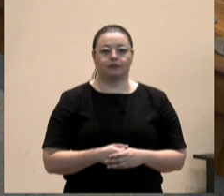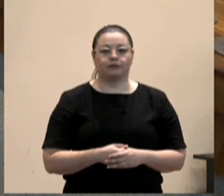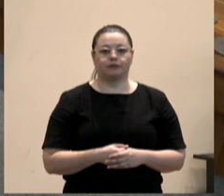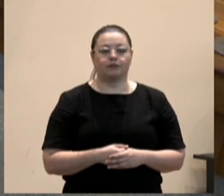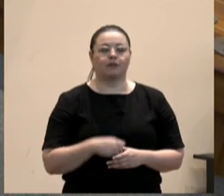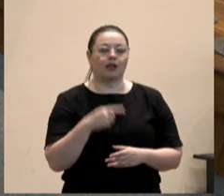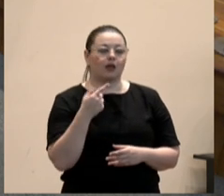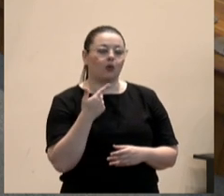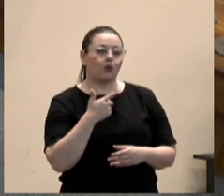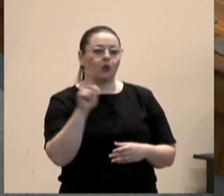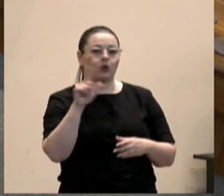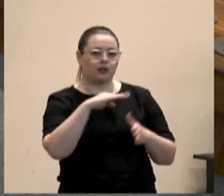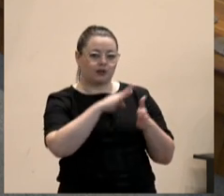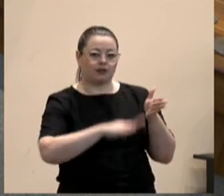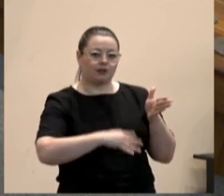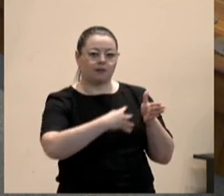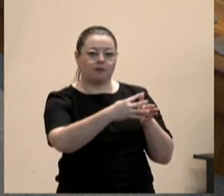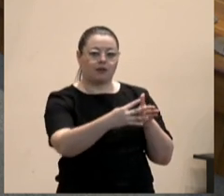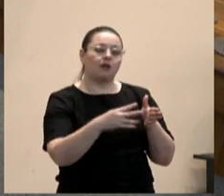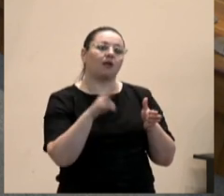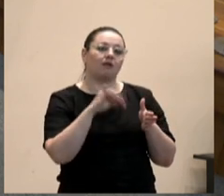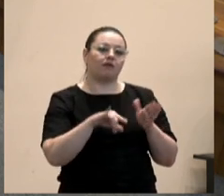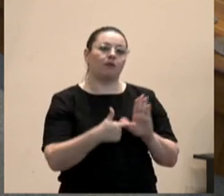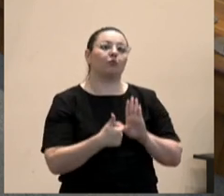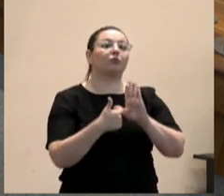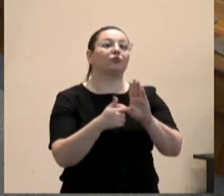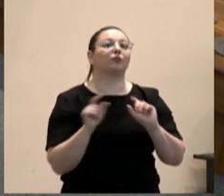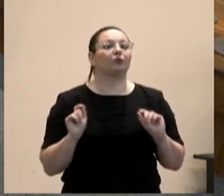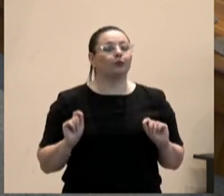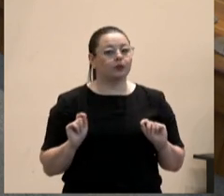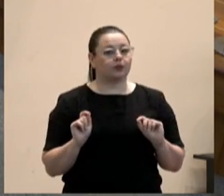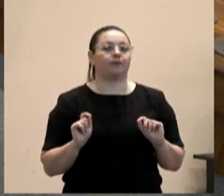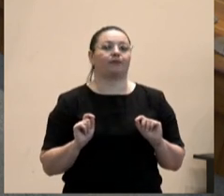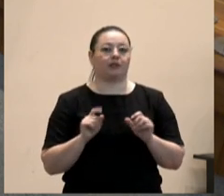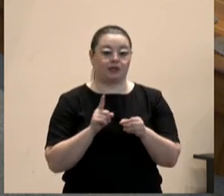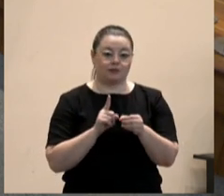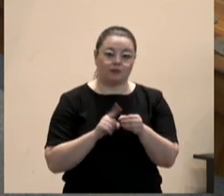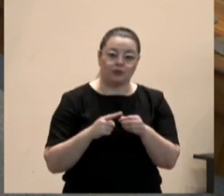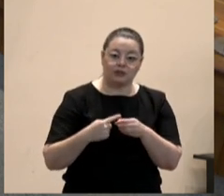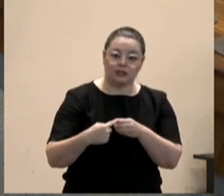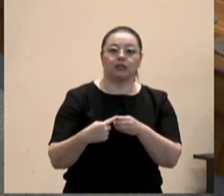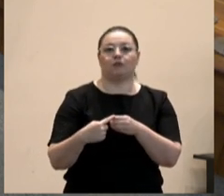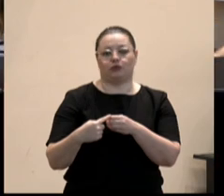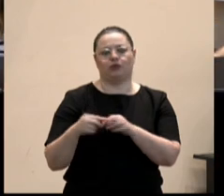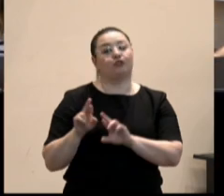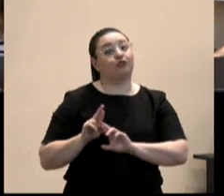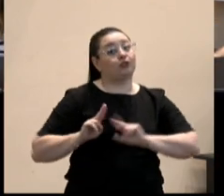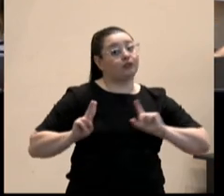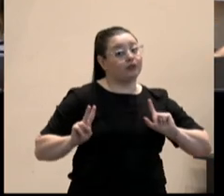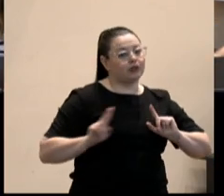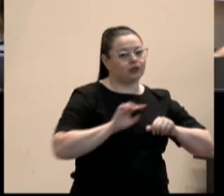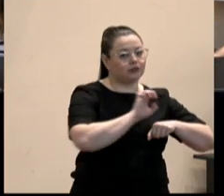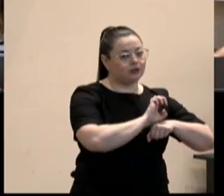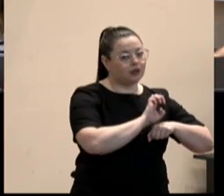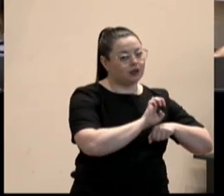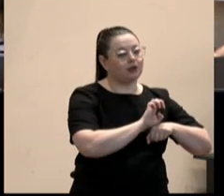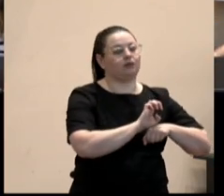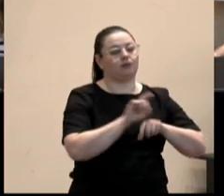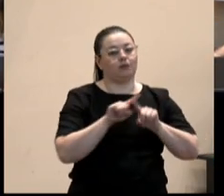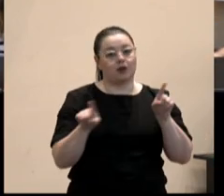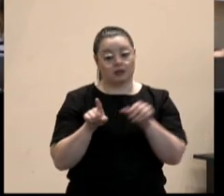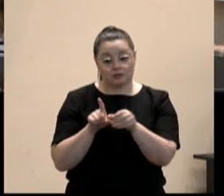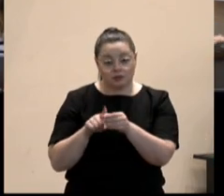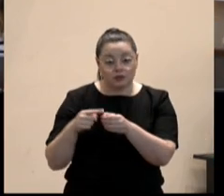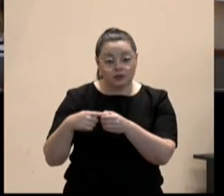Essa outra tabela aqui, ela diz basicamente o seguinte, que os municípios, diferente do Estado, os municípios de Santa